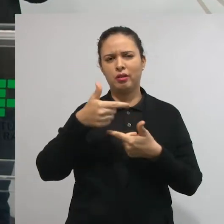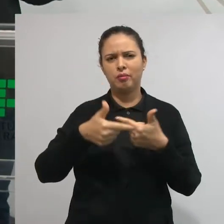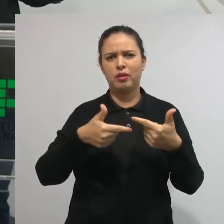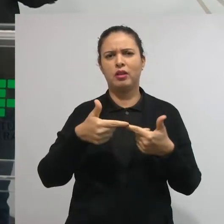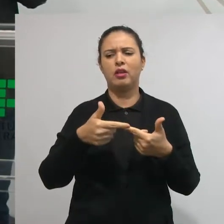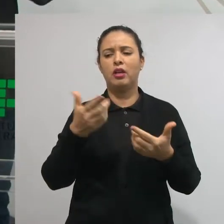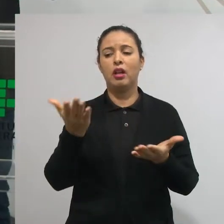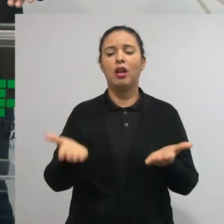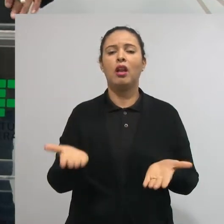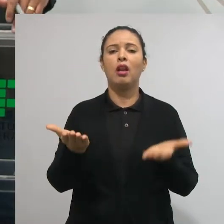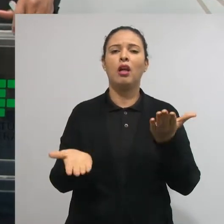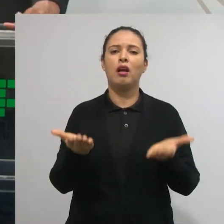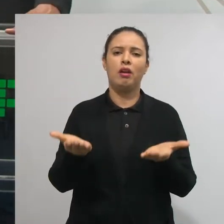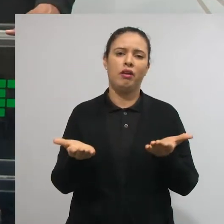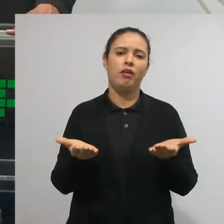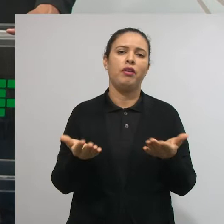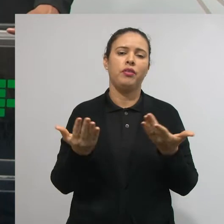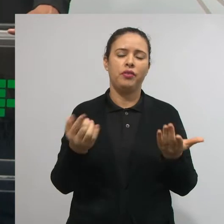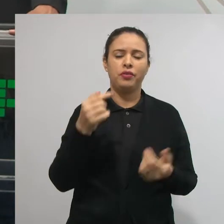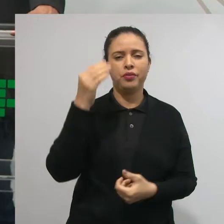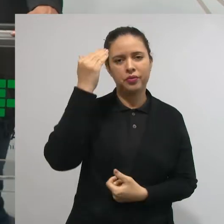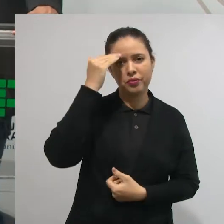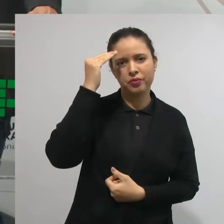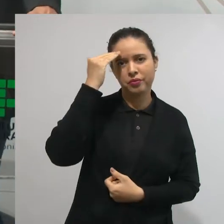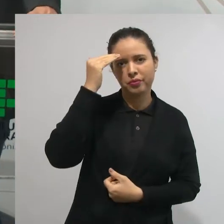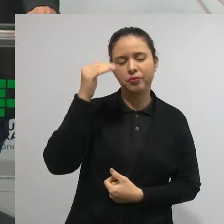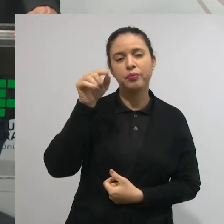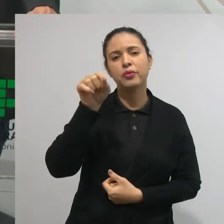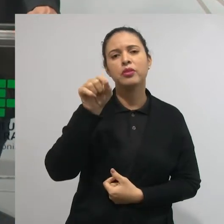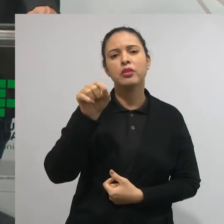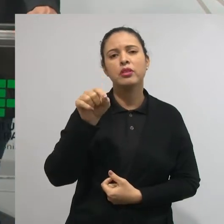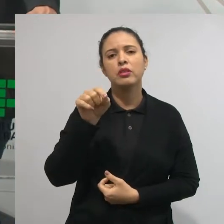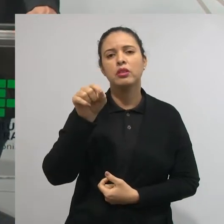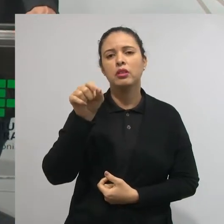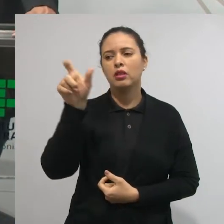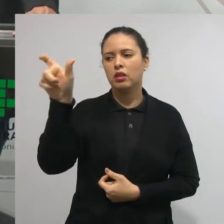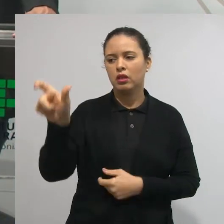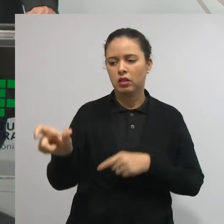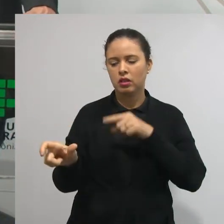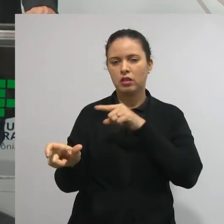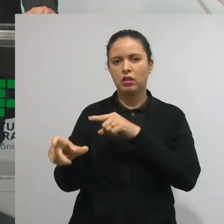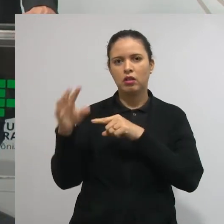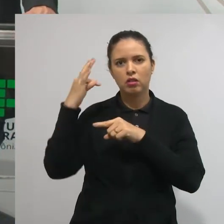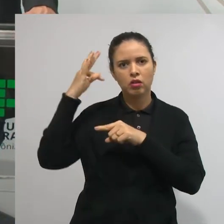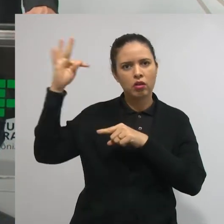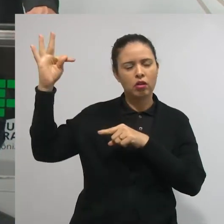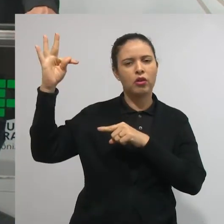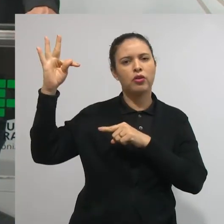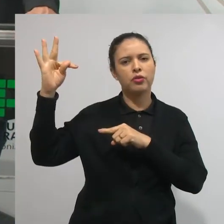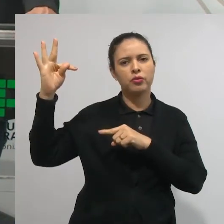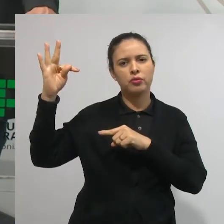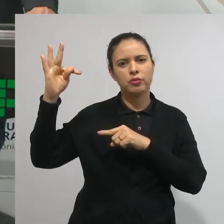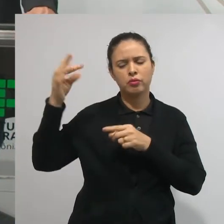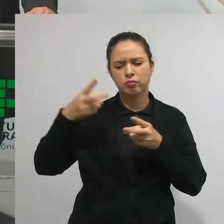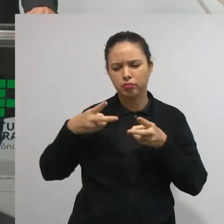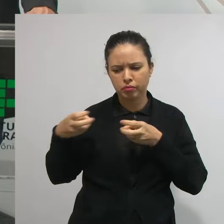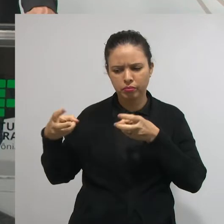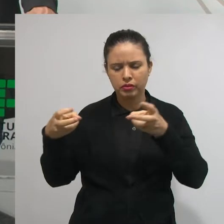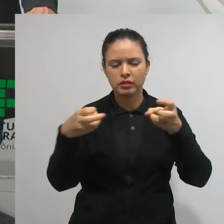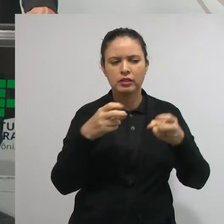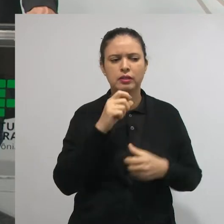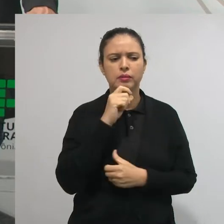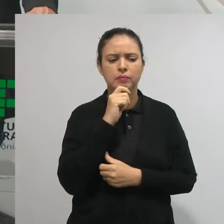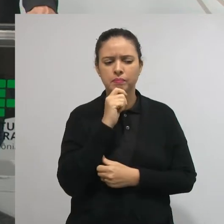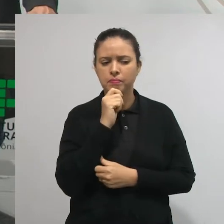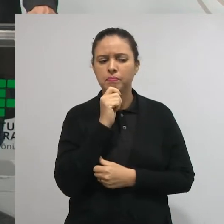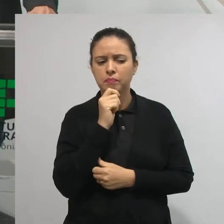Clima organizacional. E aí você começa a entender que, opa, os teóricos, Elton Maio, né, começou a perceber isso.